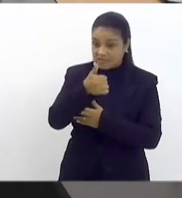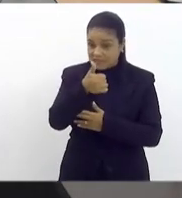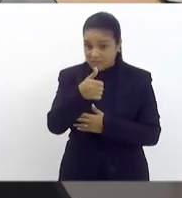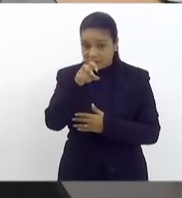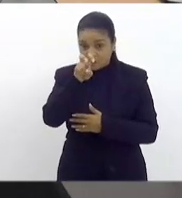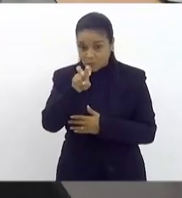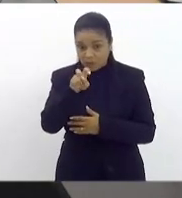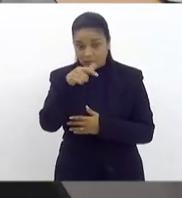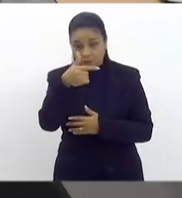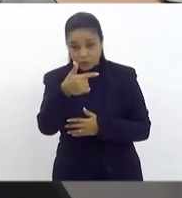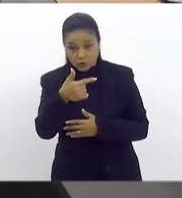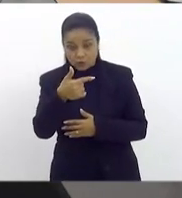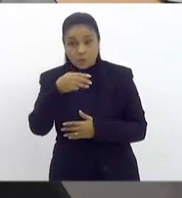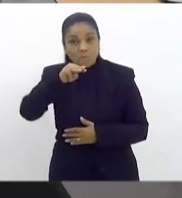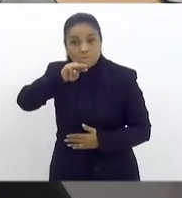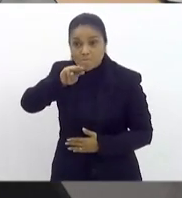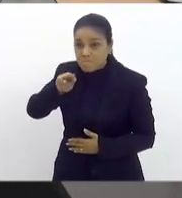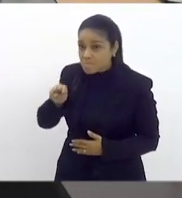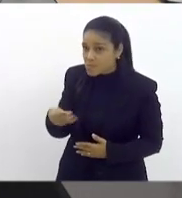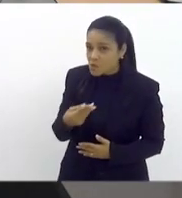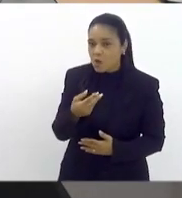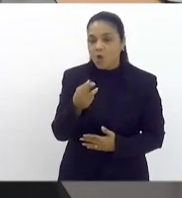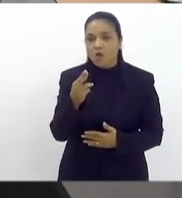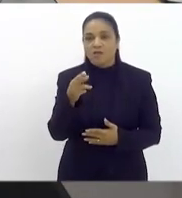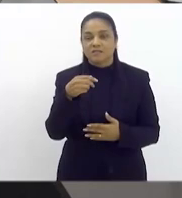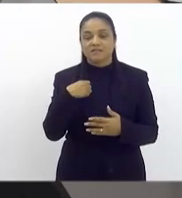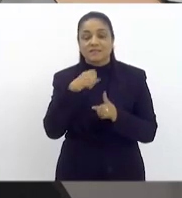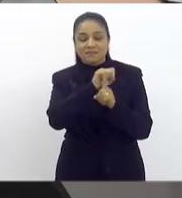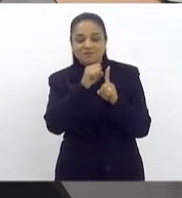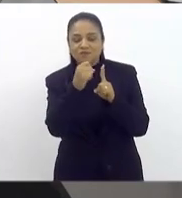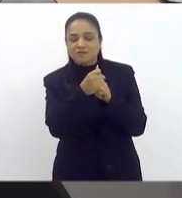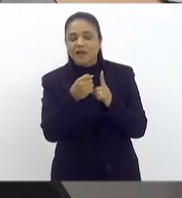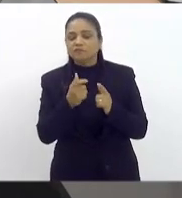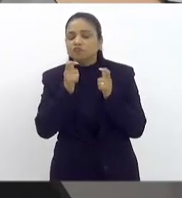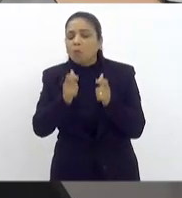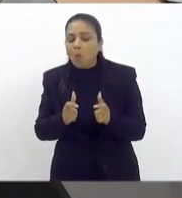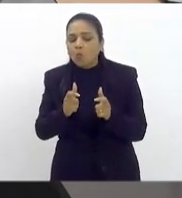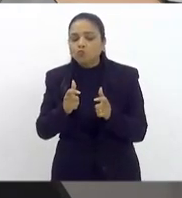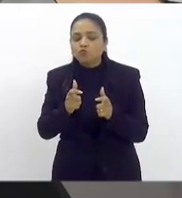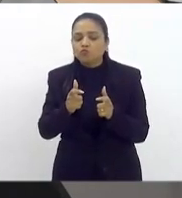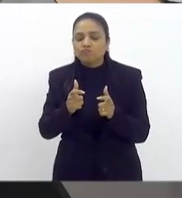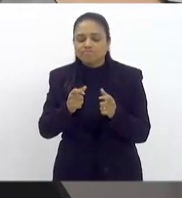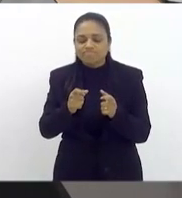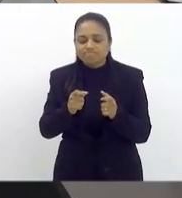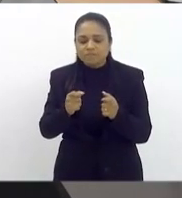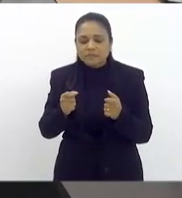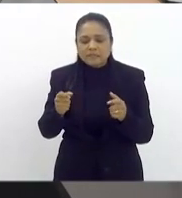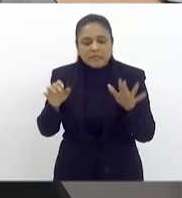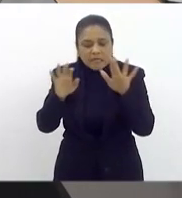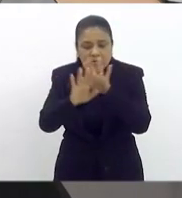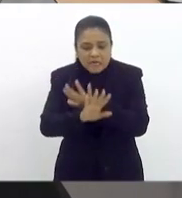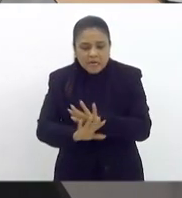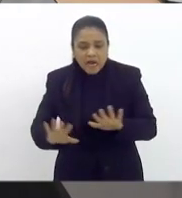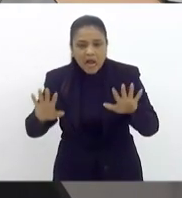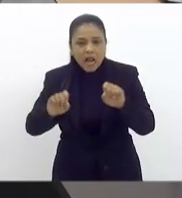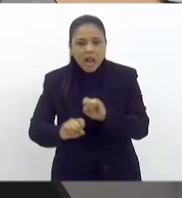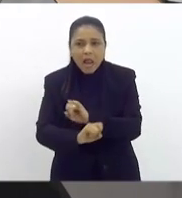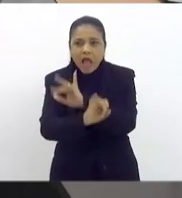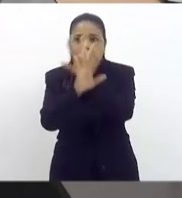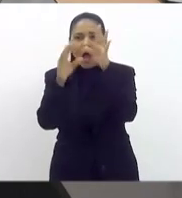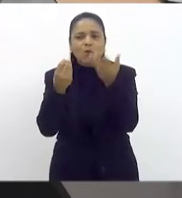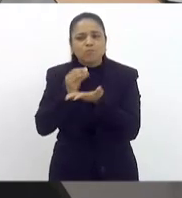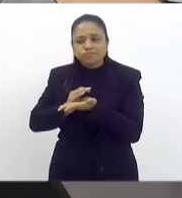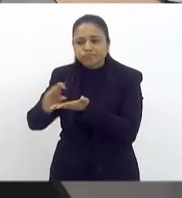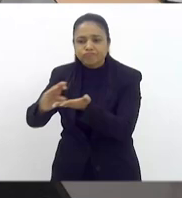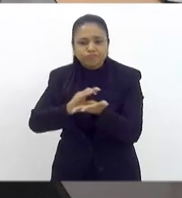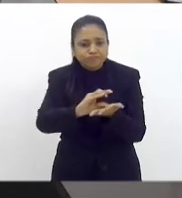para despesas administrativas, aonde que a sociedade consegue ver a transparência, aonde é aplicado isso? Bem, que